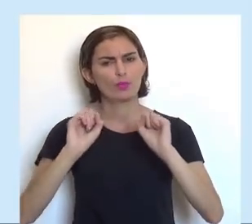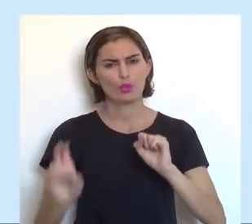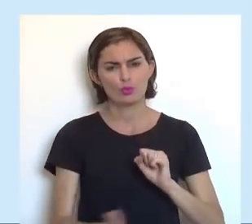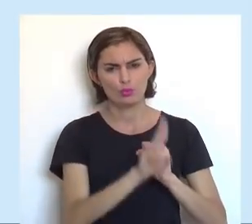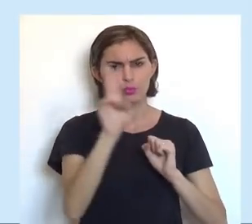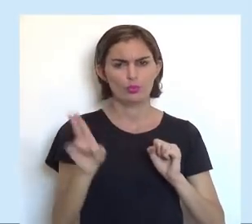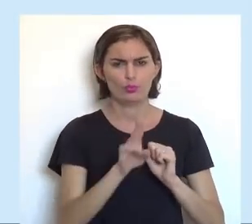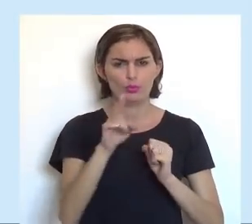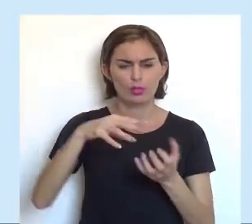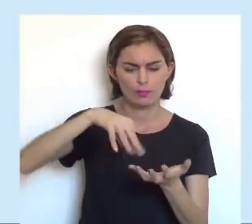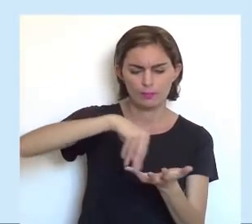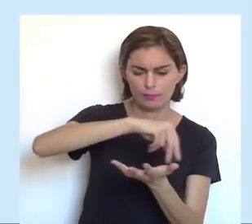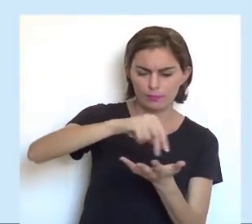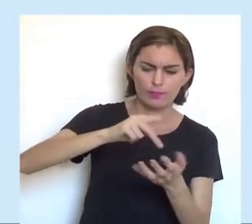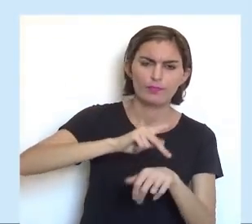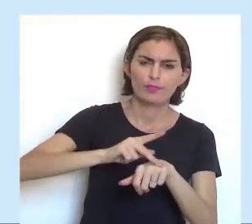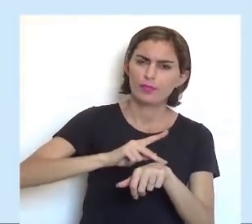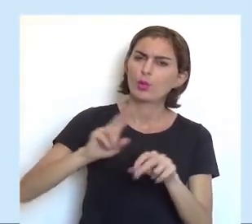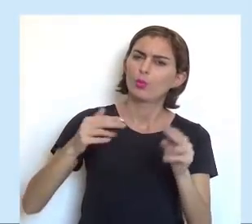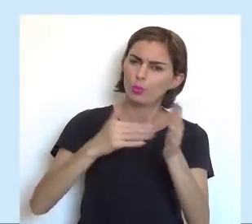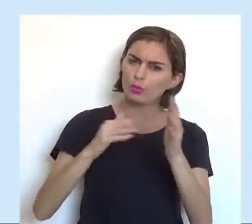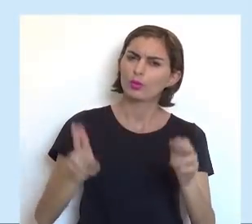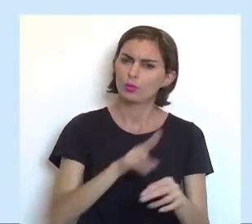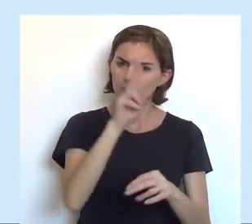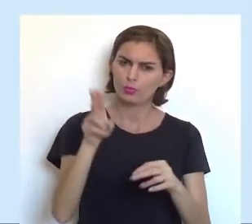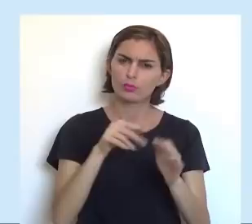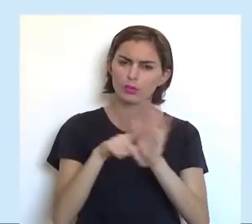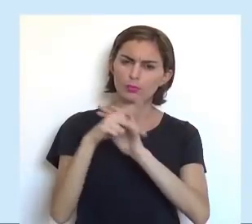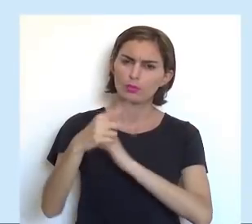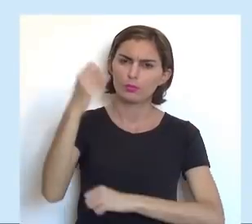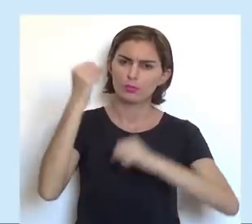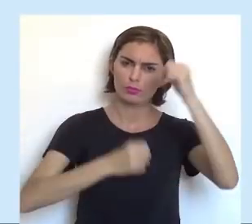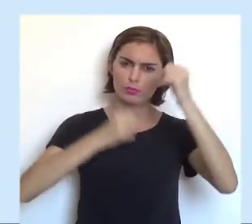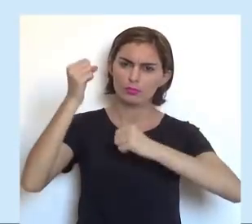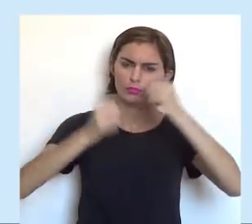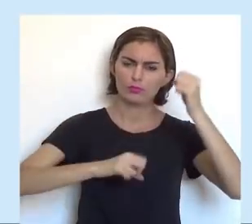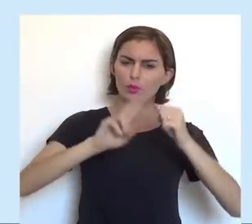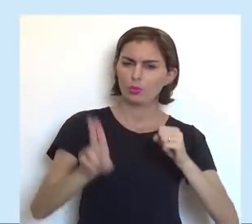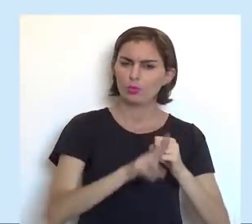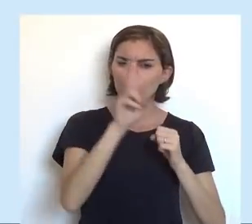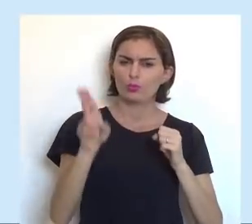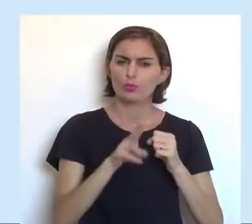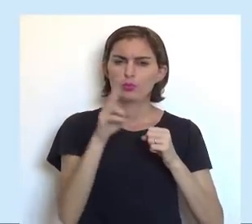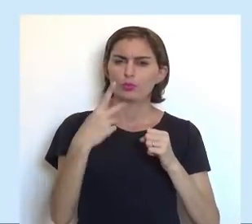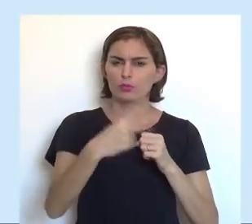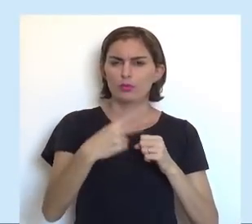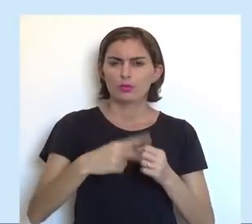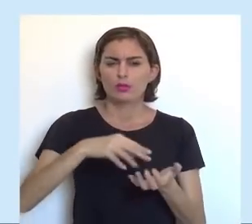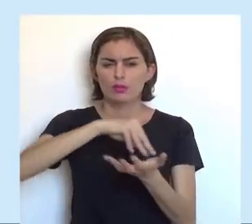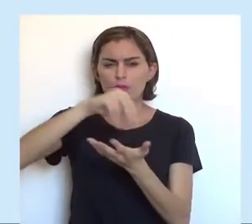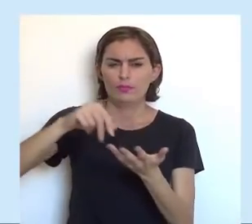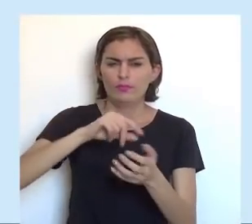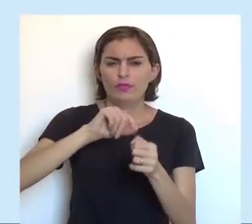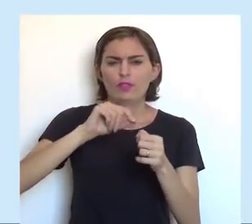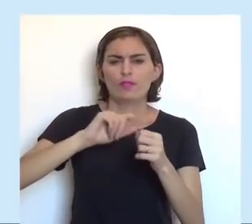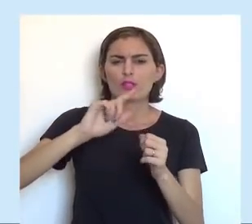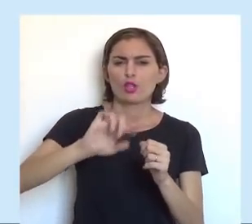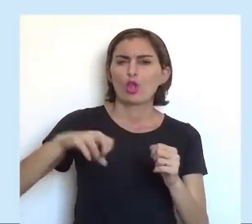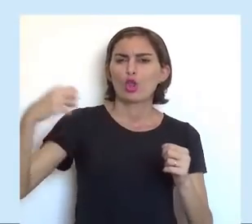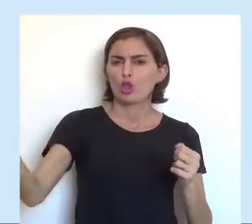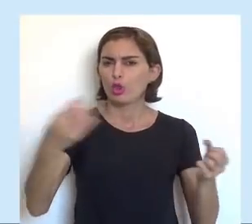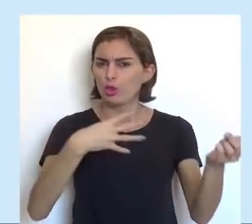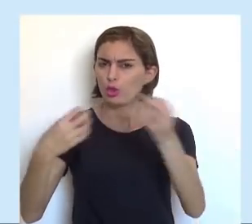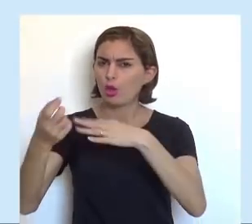pode retirar o negro de fumo e pode até vir a formar na própria fábrica de pneus ser utilizado esse negro de fumo para